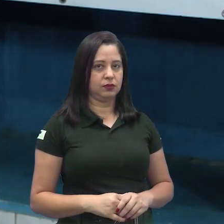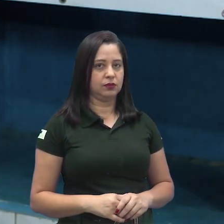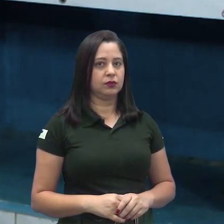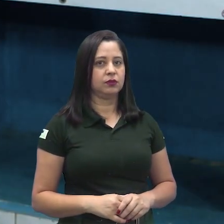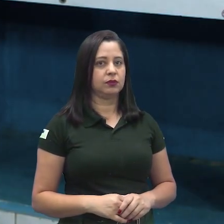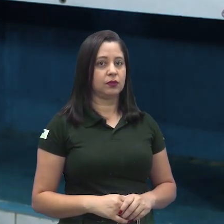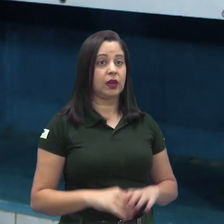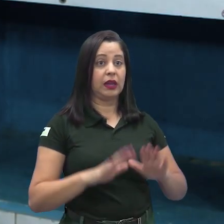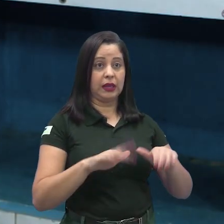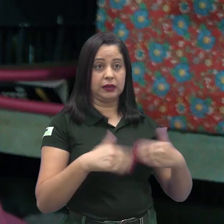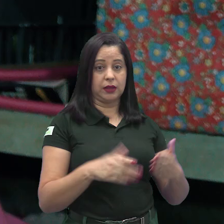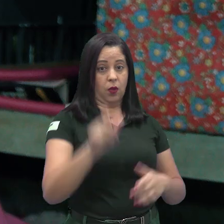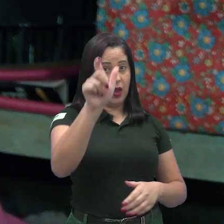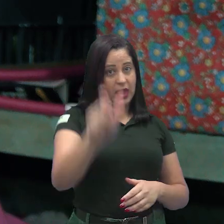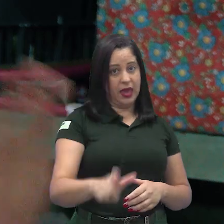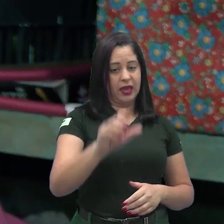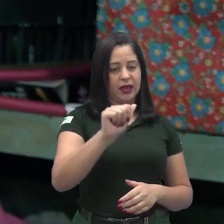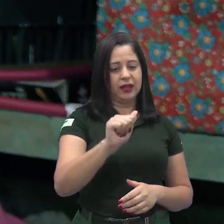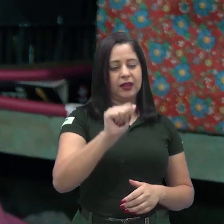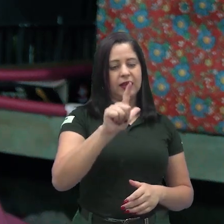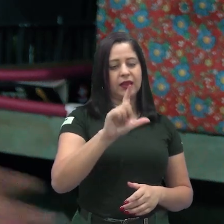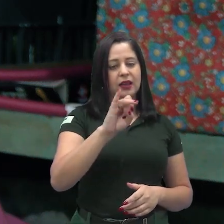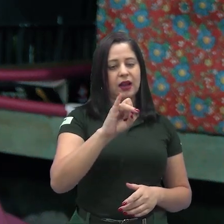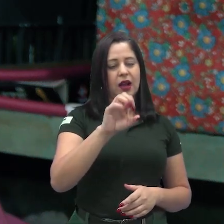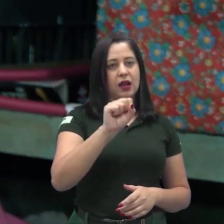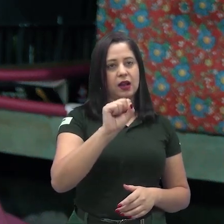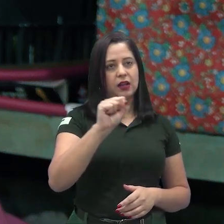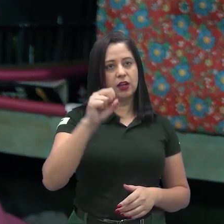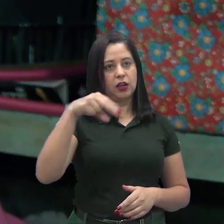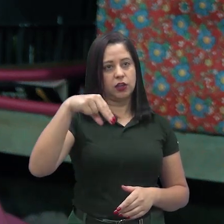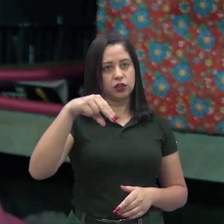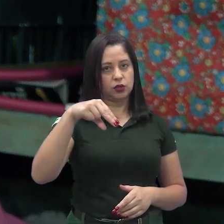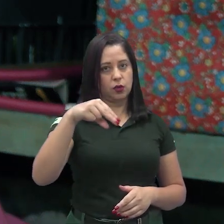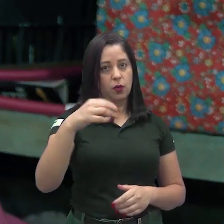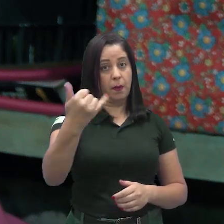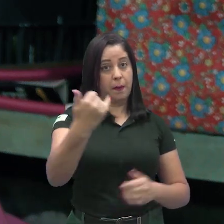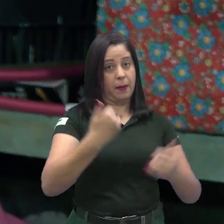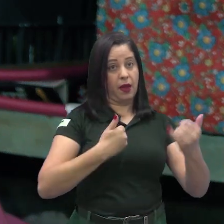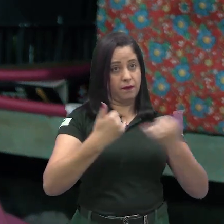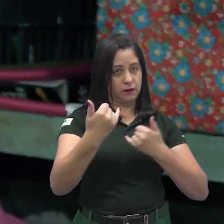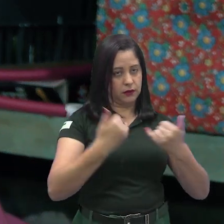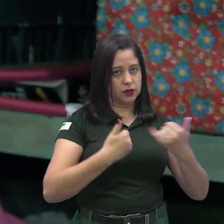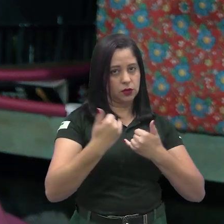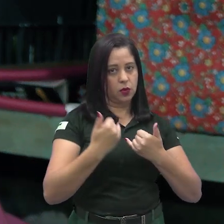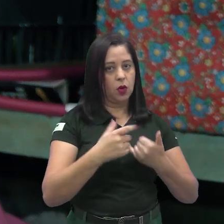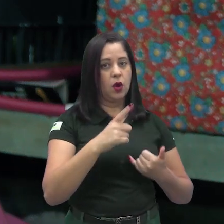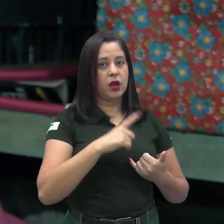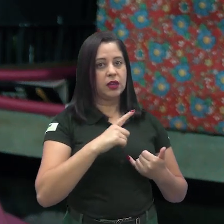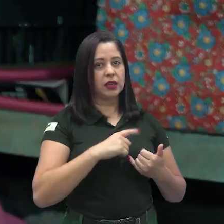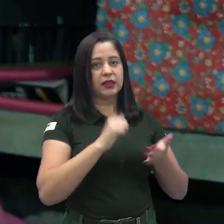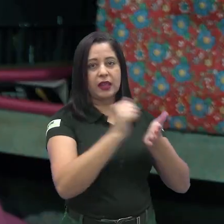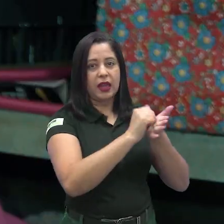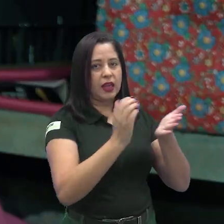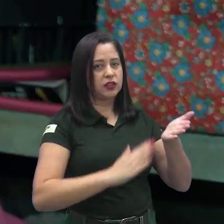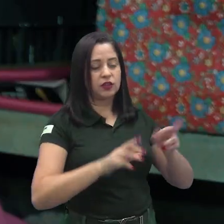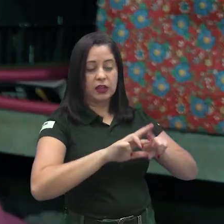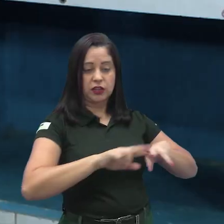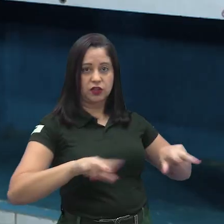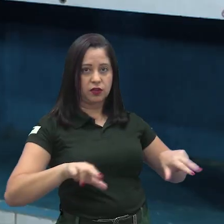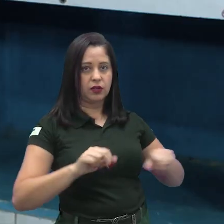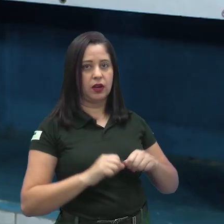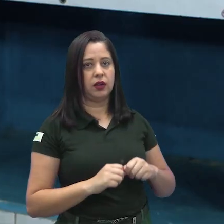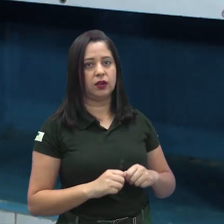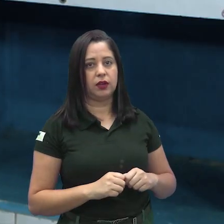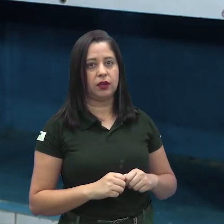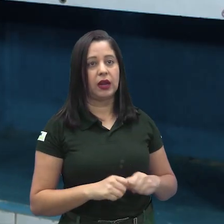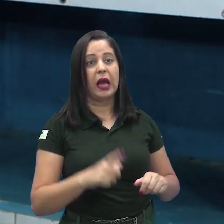Fiquei sabendo pelo Alisson. Pra gente ficar junto, participar, ficar perto com as criançadas. Eu fiquei até hoje. É